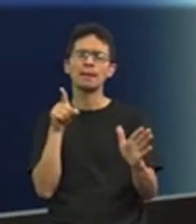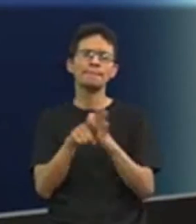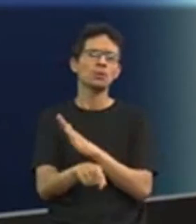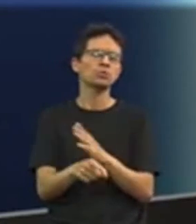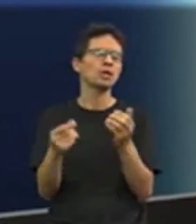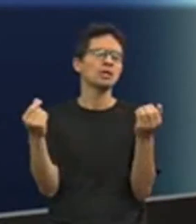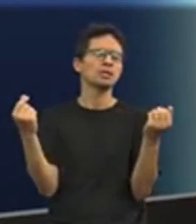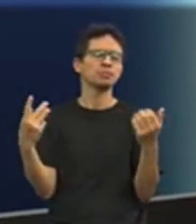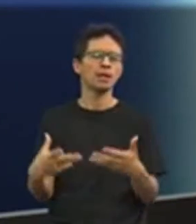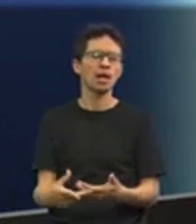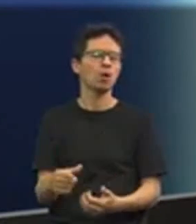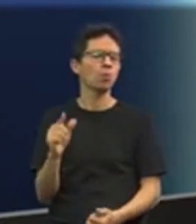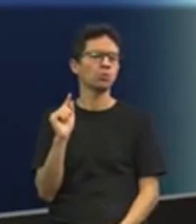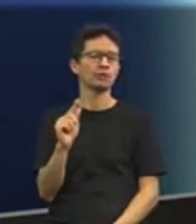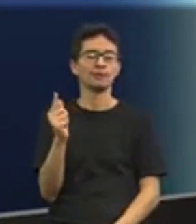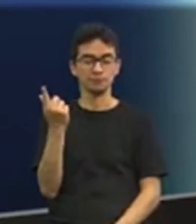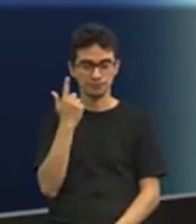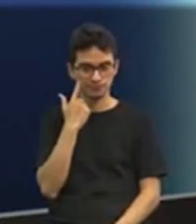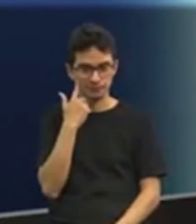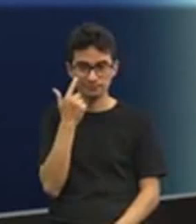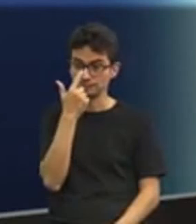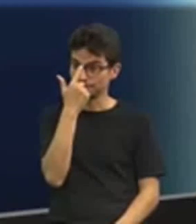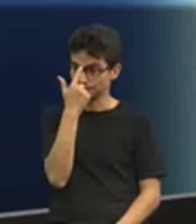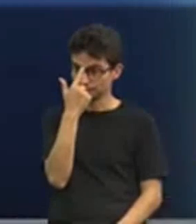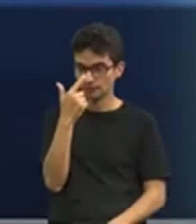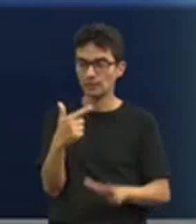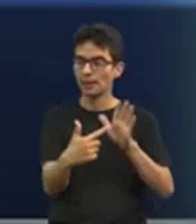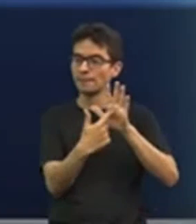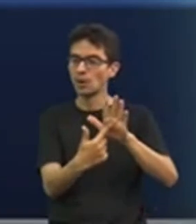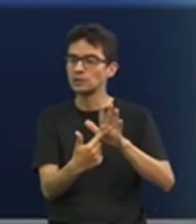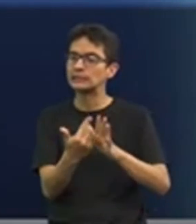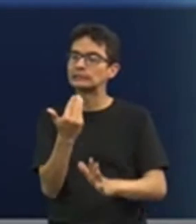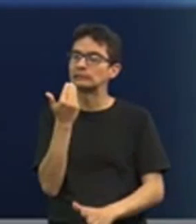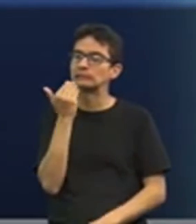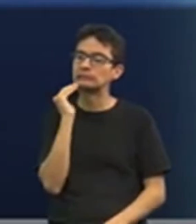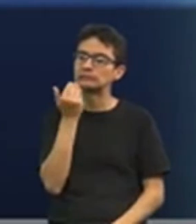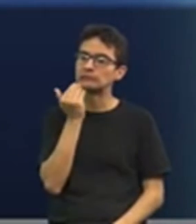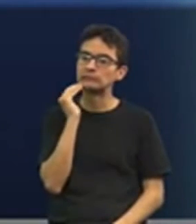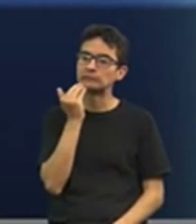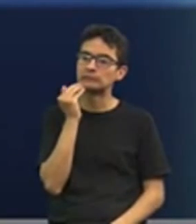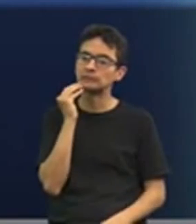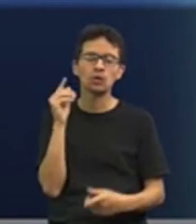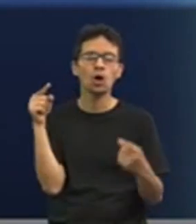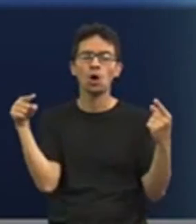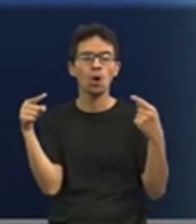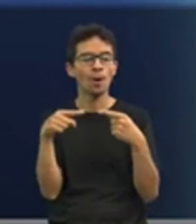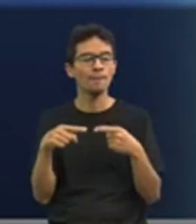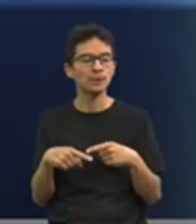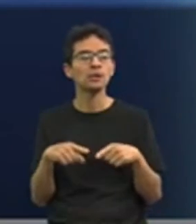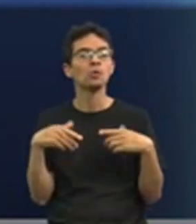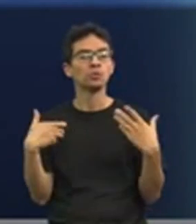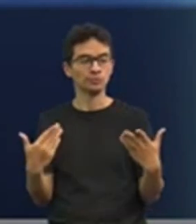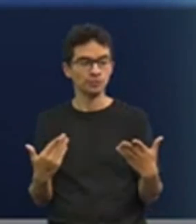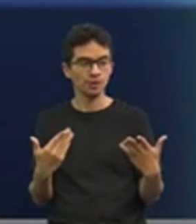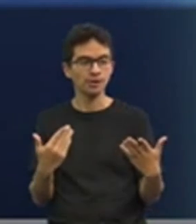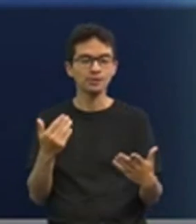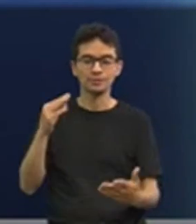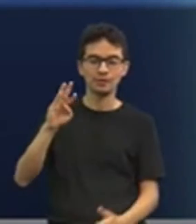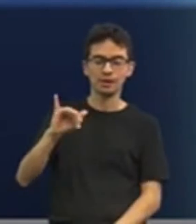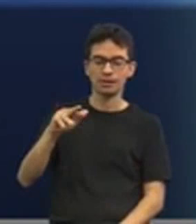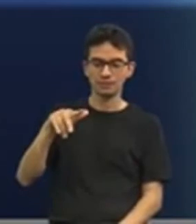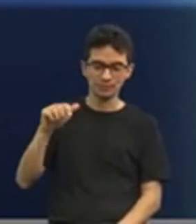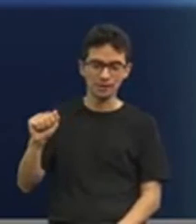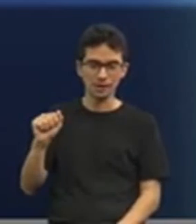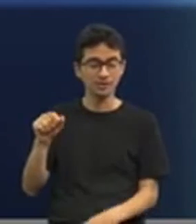seguinte para gente vamos dá uma olhadinha na questão a ideia de deformação aplica-se ao quadro de Tarsila